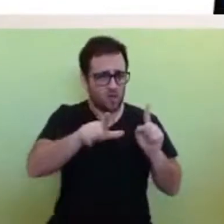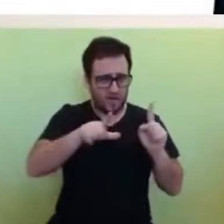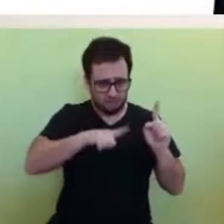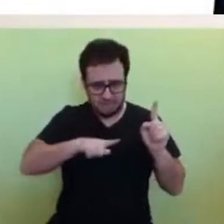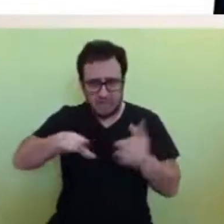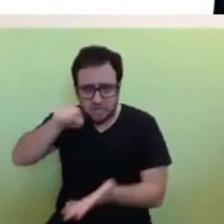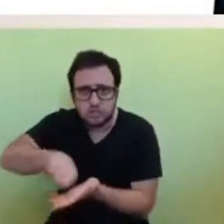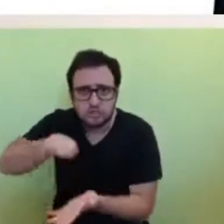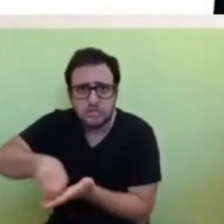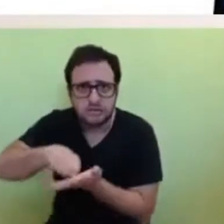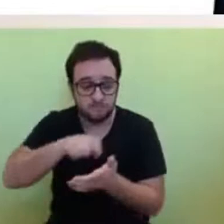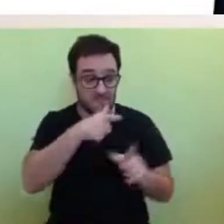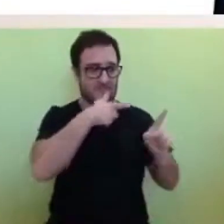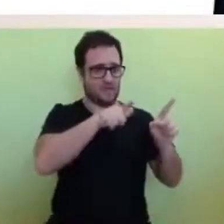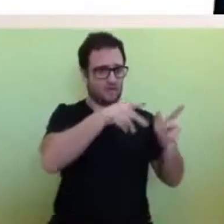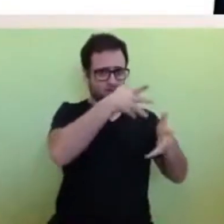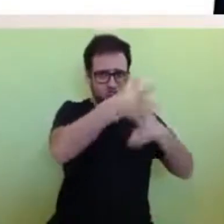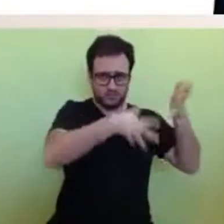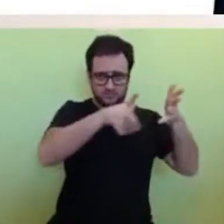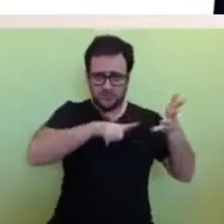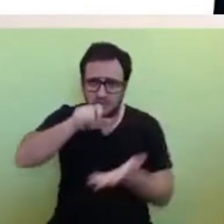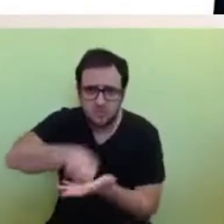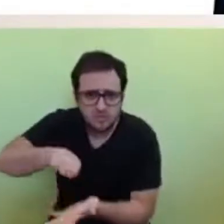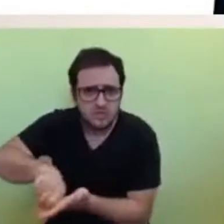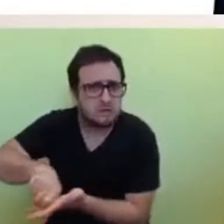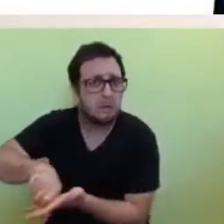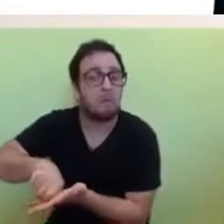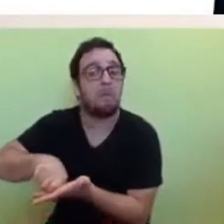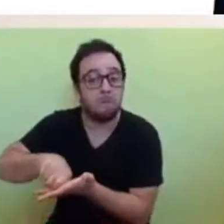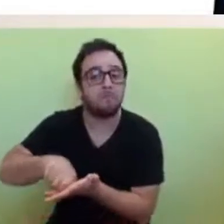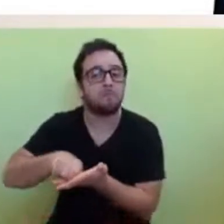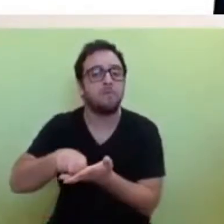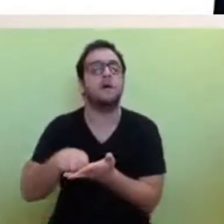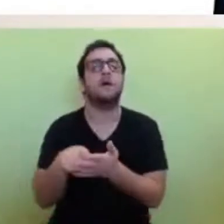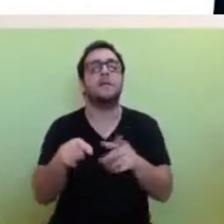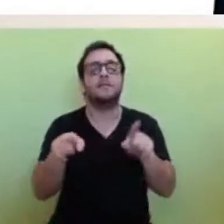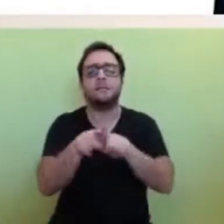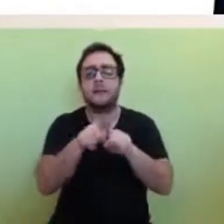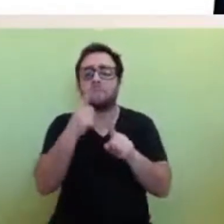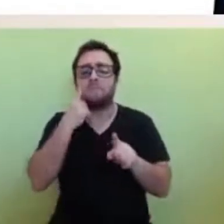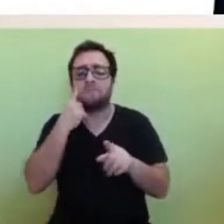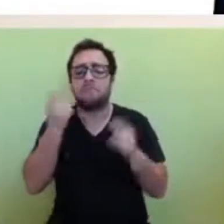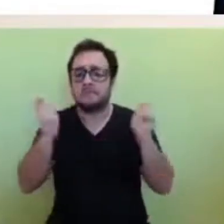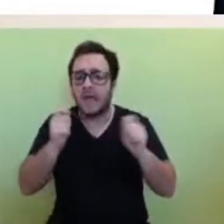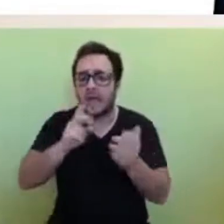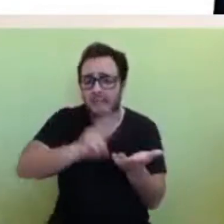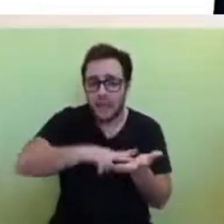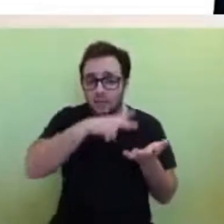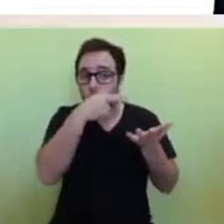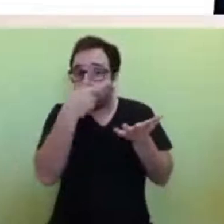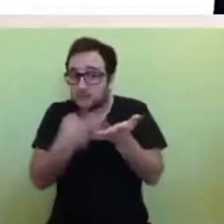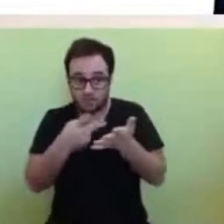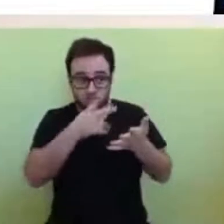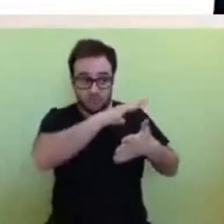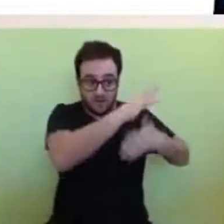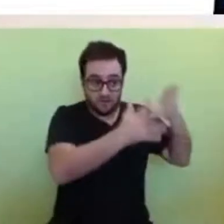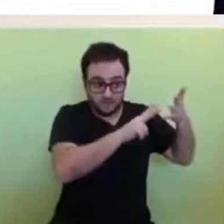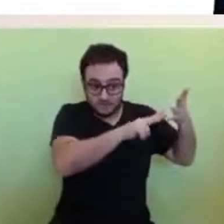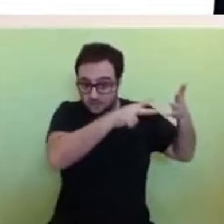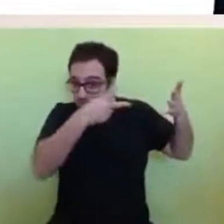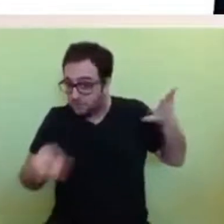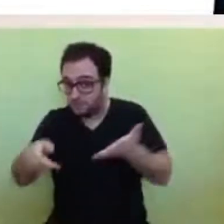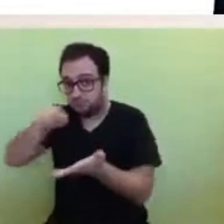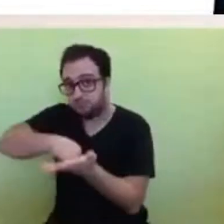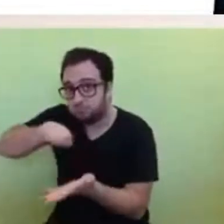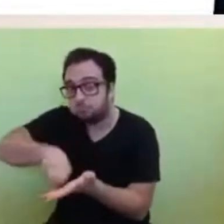e para a Libras escrita? A maioria das línguas, na verdade, elas têm uma tradição